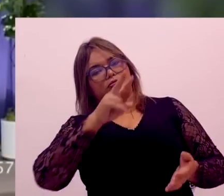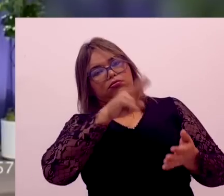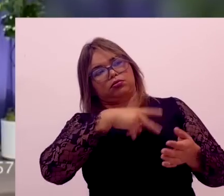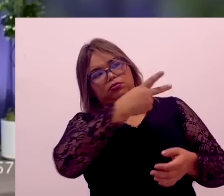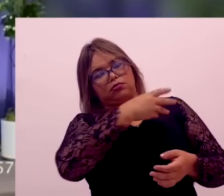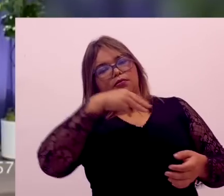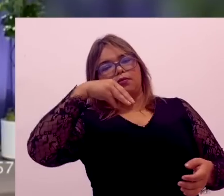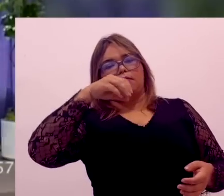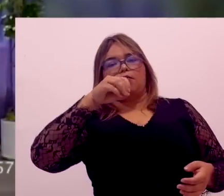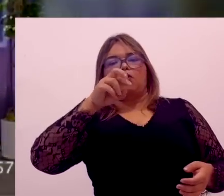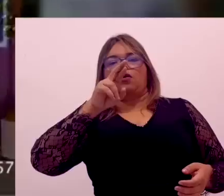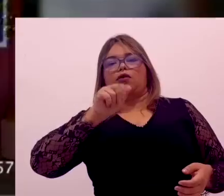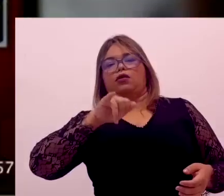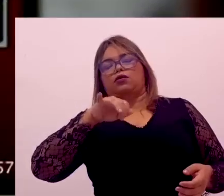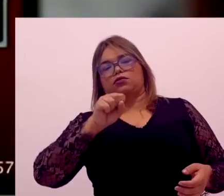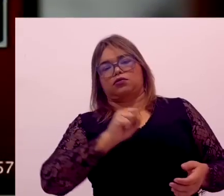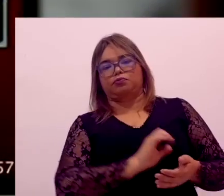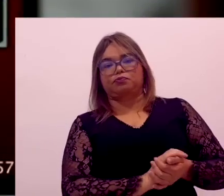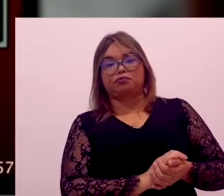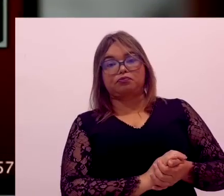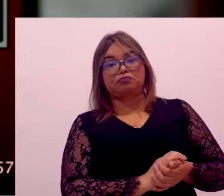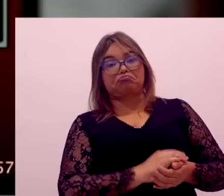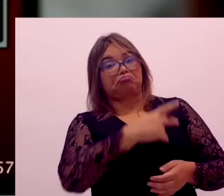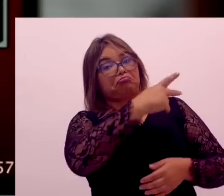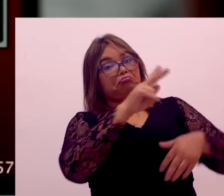um livro da alta maçonaria na Alemanha.